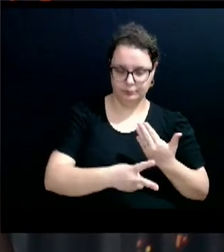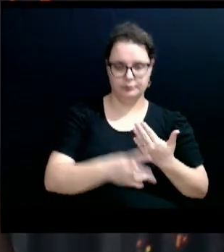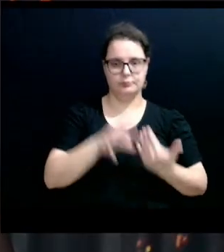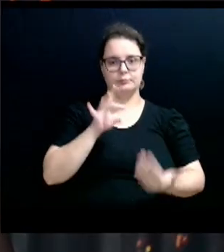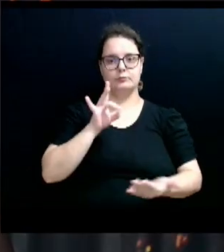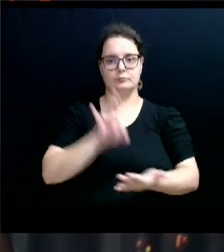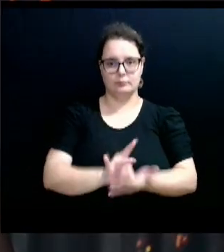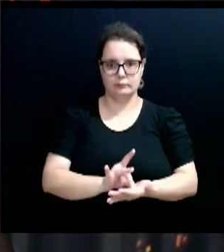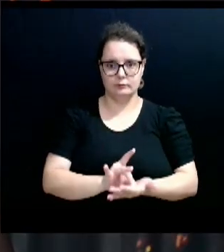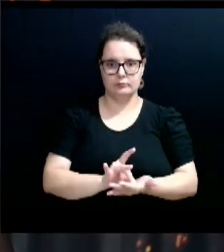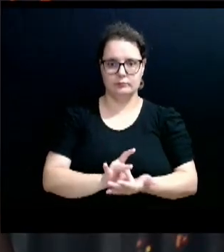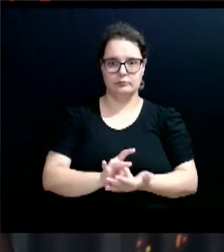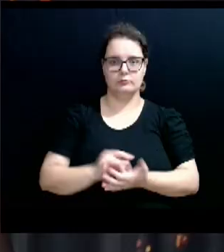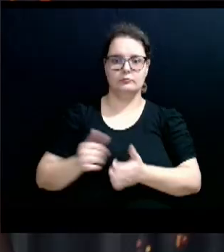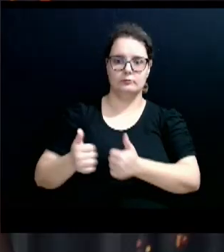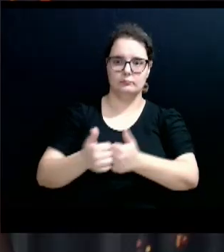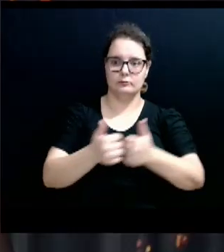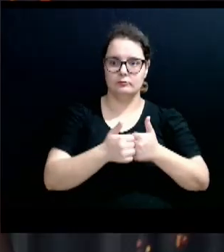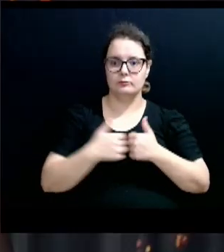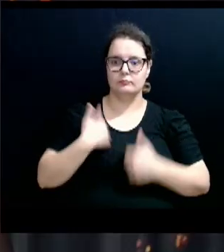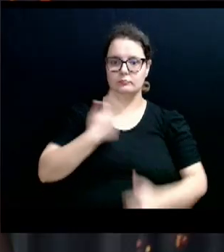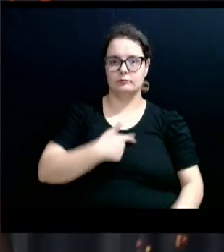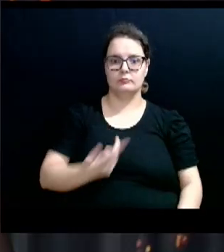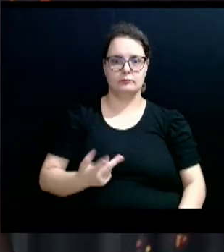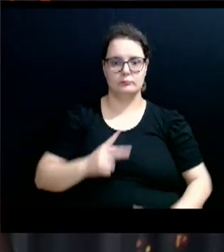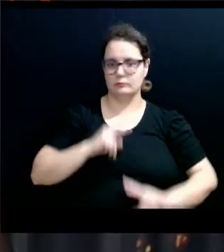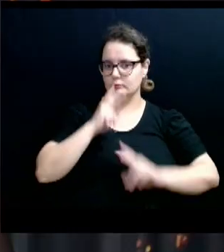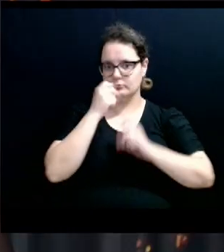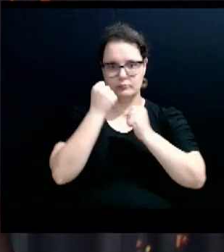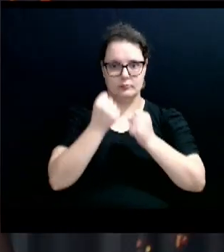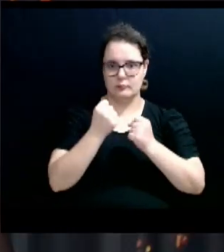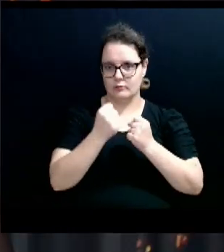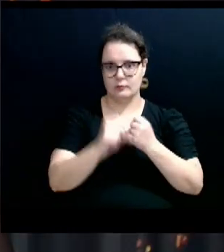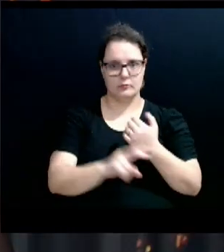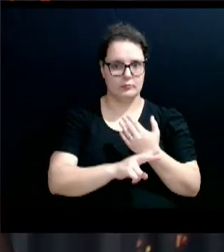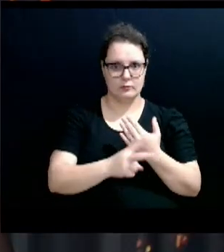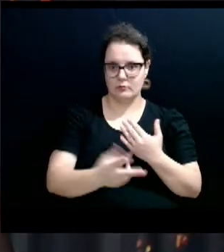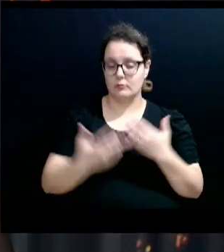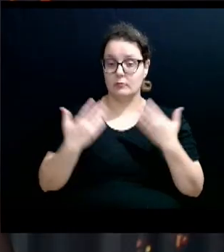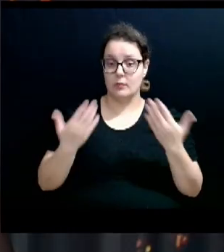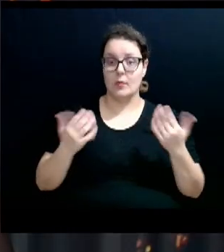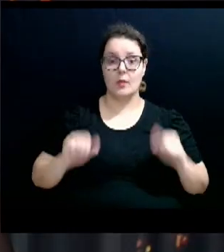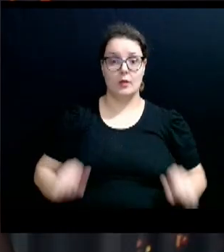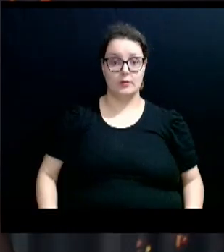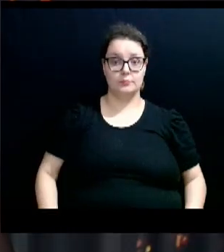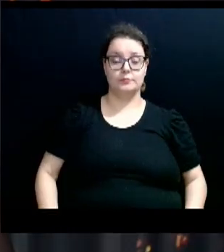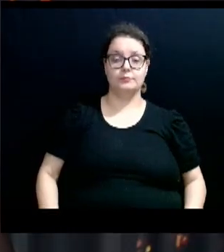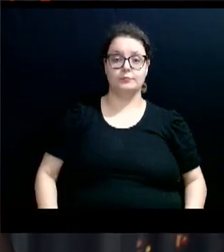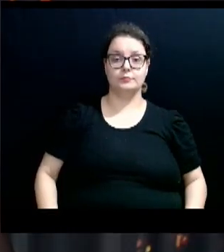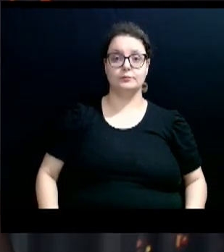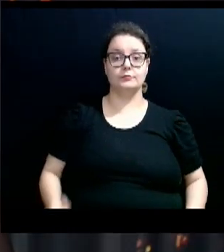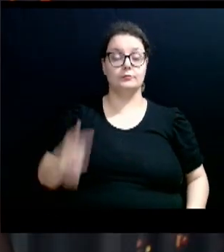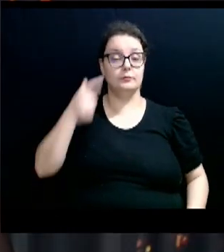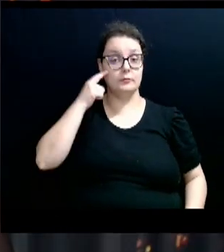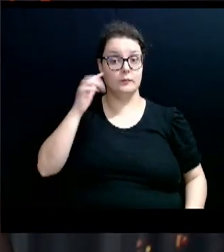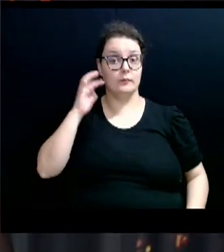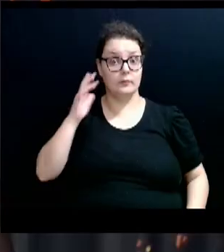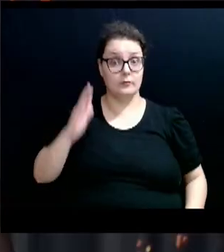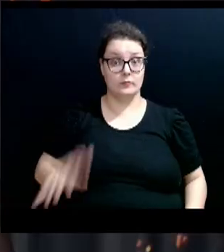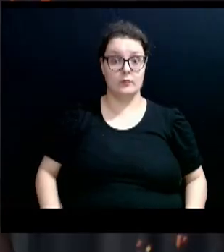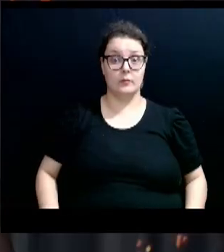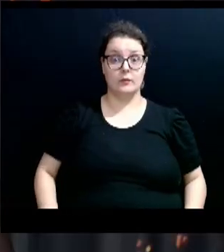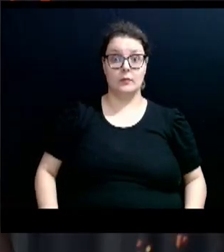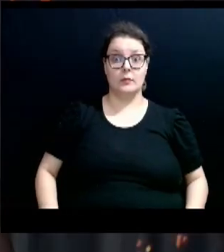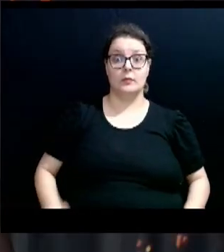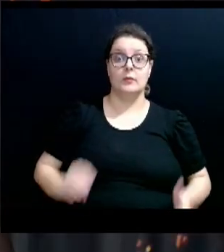nos cerca, ele é fortemente abatido. Então, pensar na ausência de construção